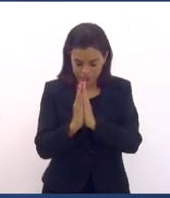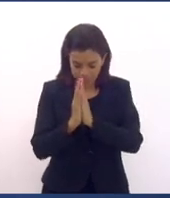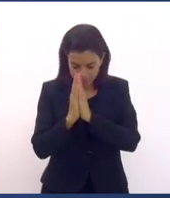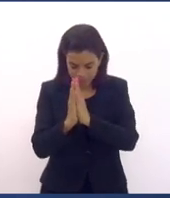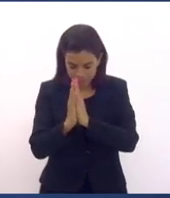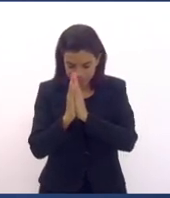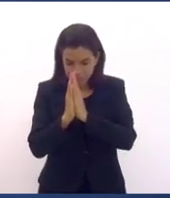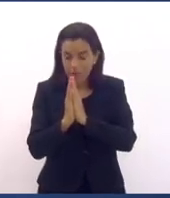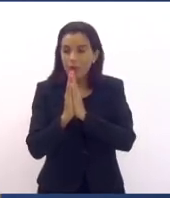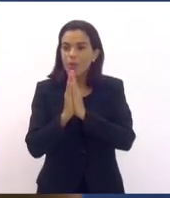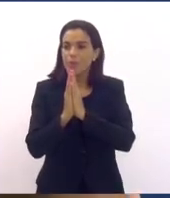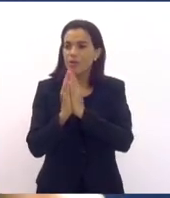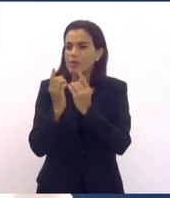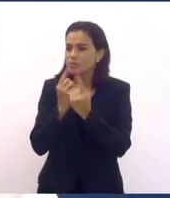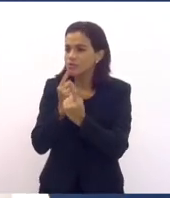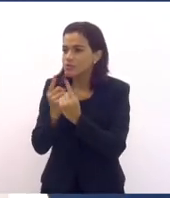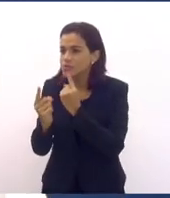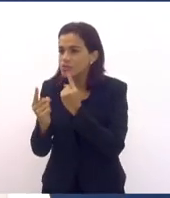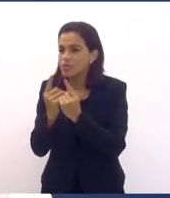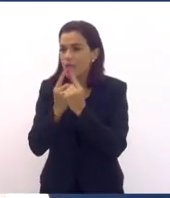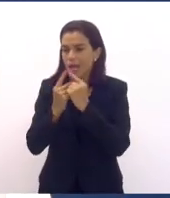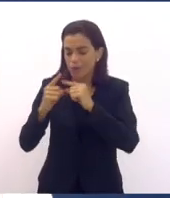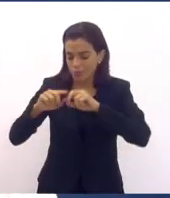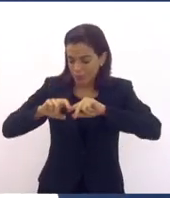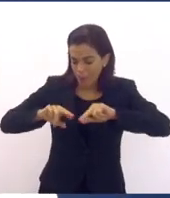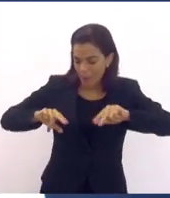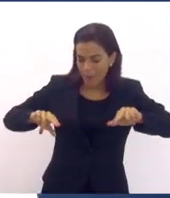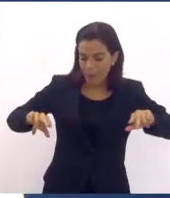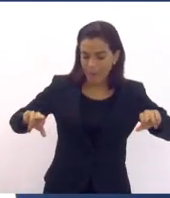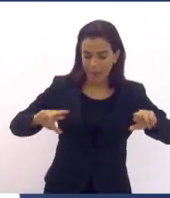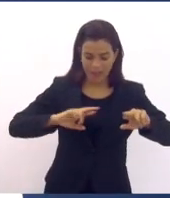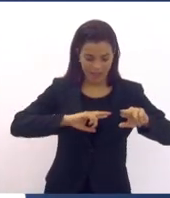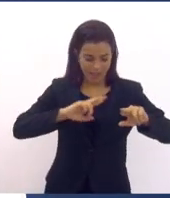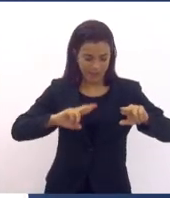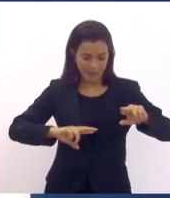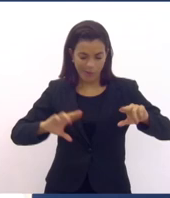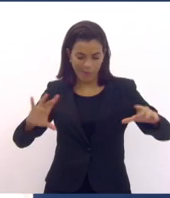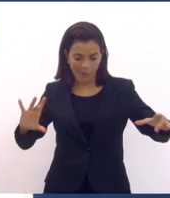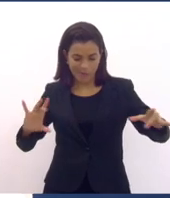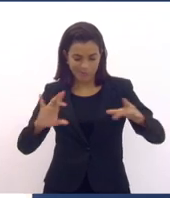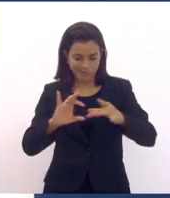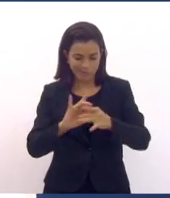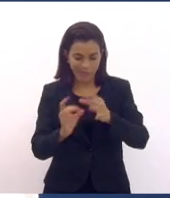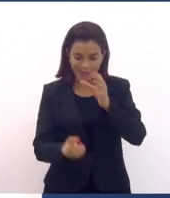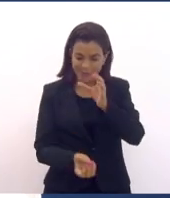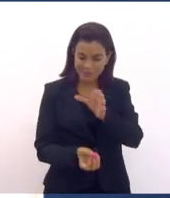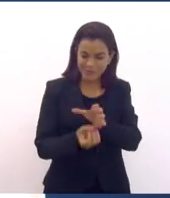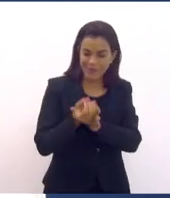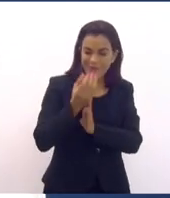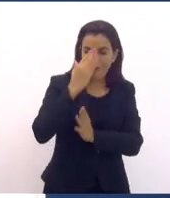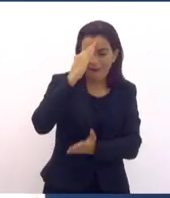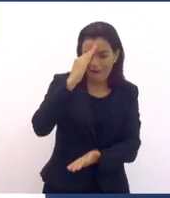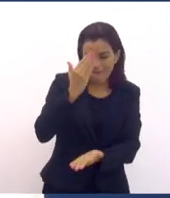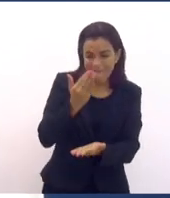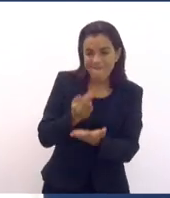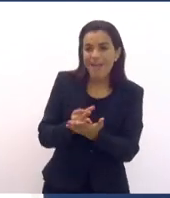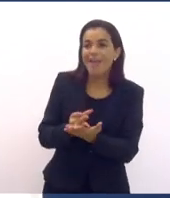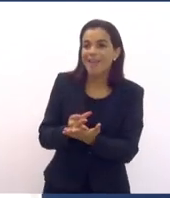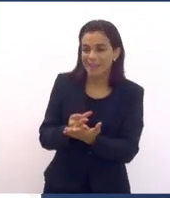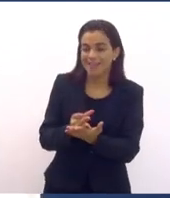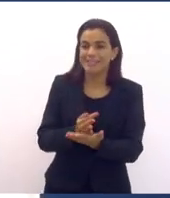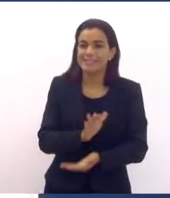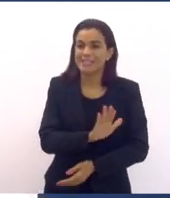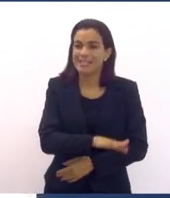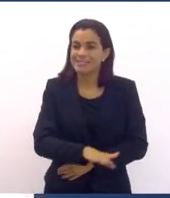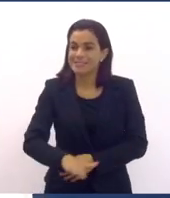nesse tipo de diálogo interreligioso nós possamos ver também a ressurreição da fé no coração das